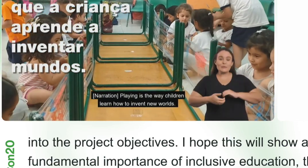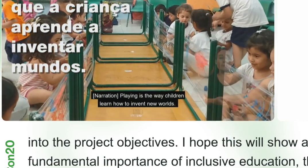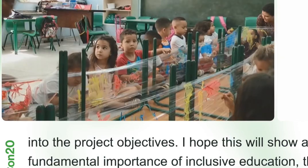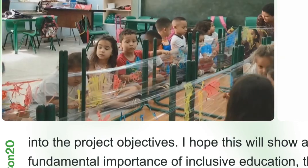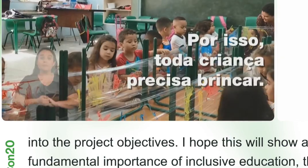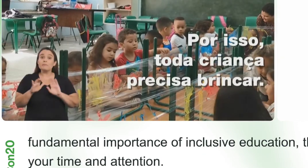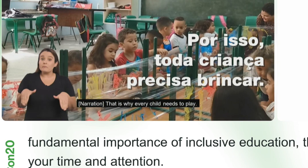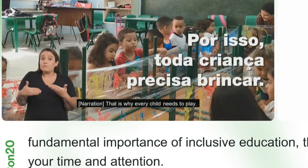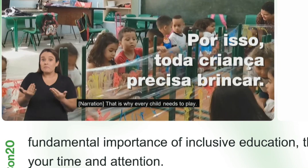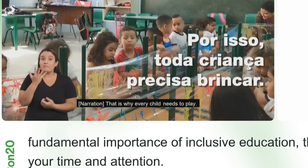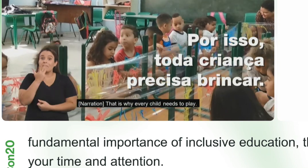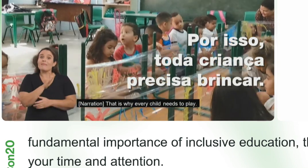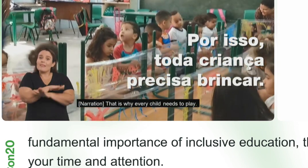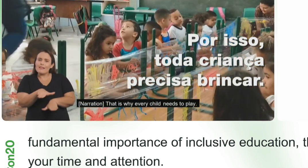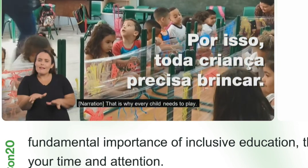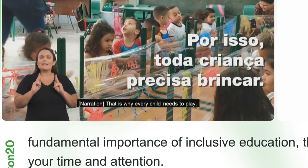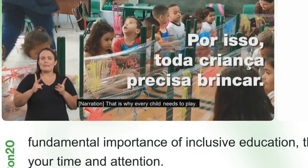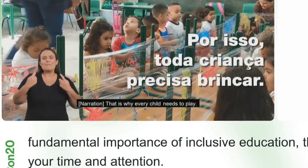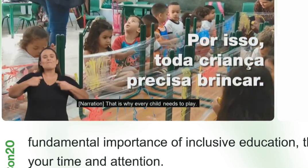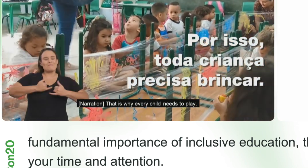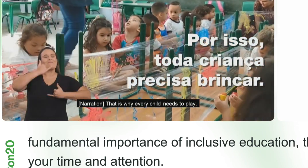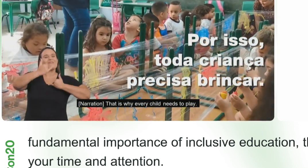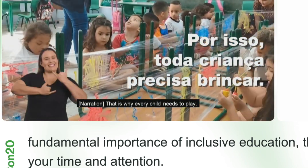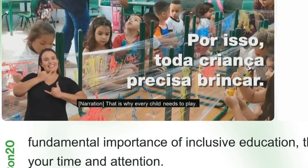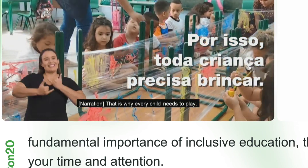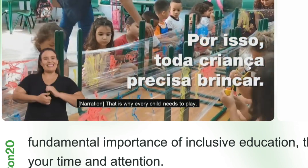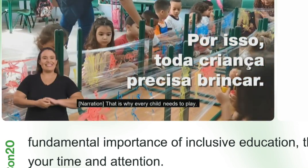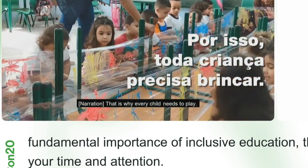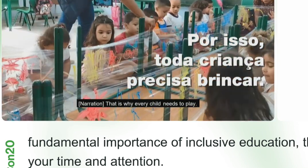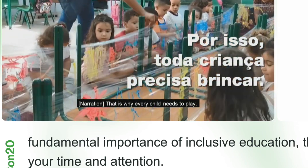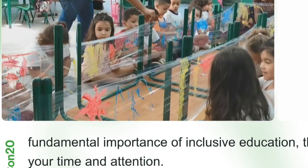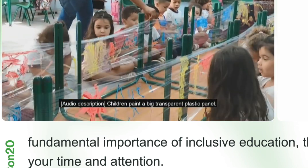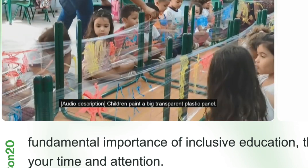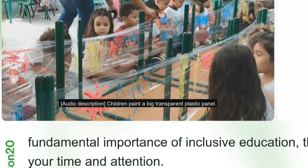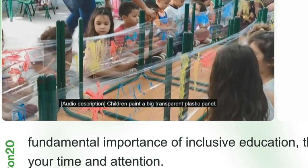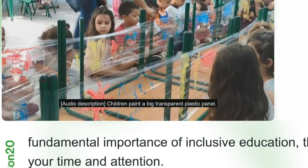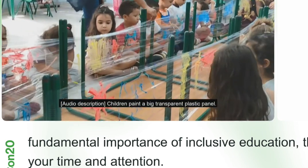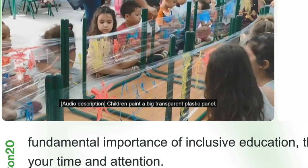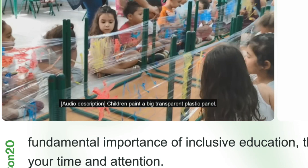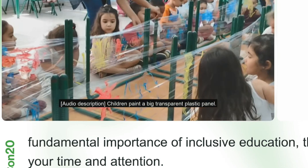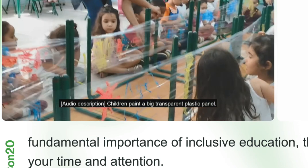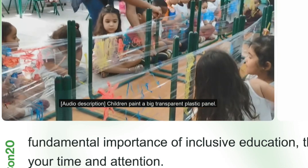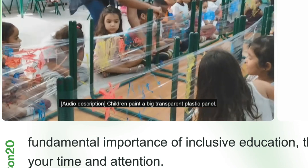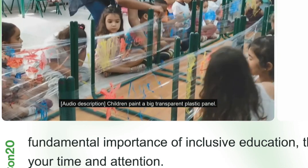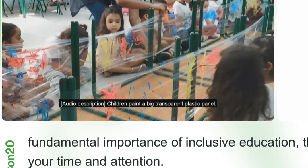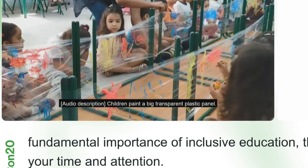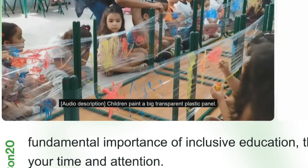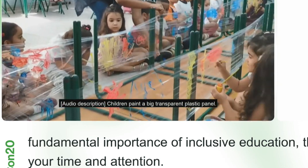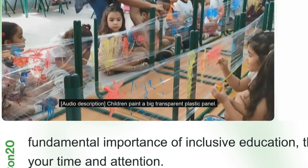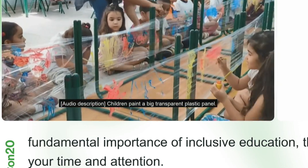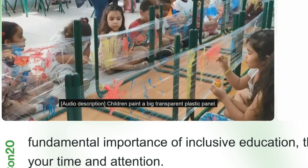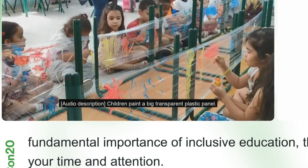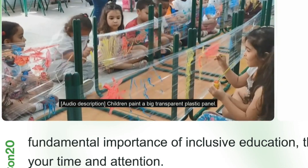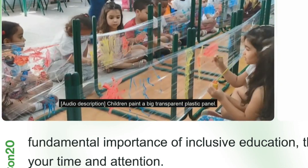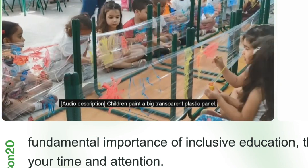mundos. Por isso, toda criança precisa brincar. Crianças pintam juntas um grande painel